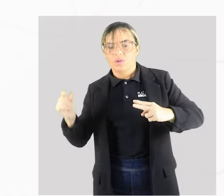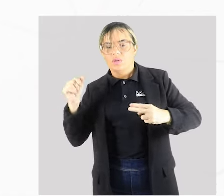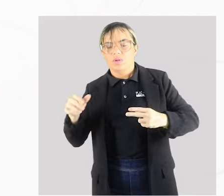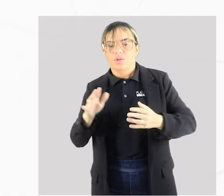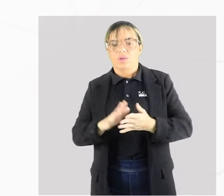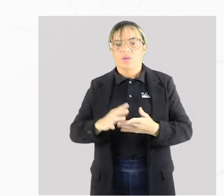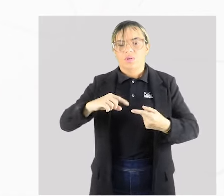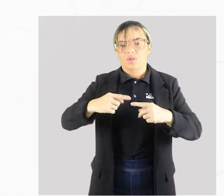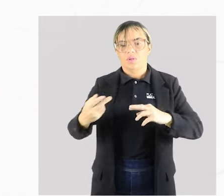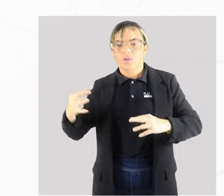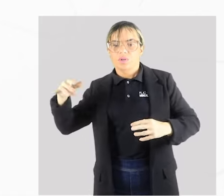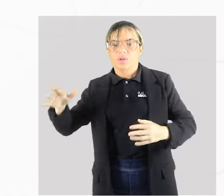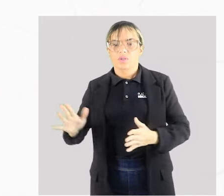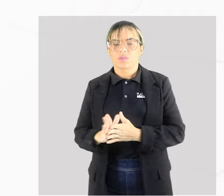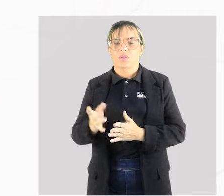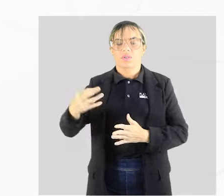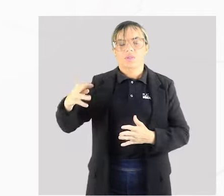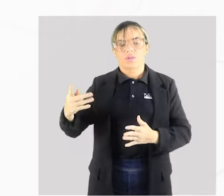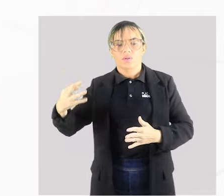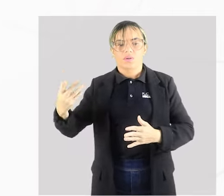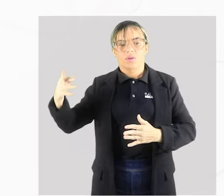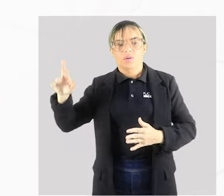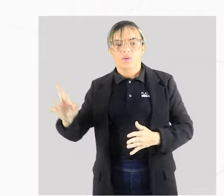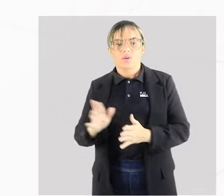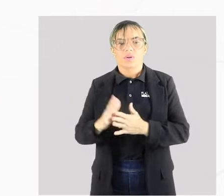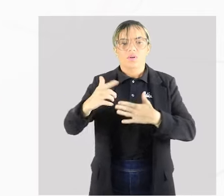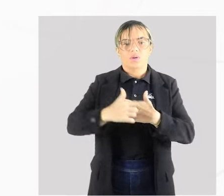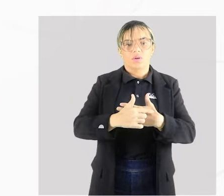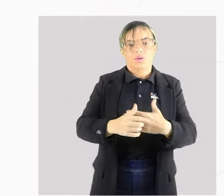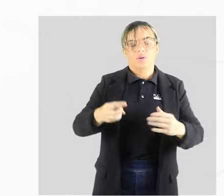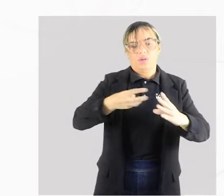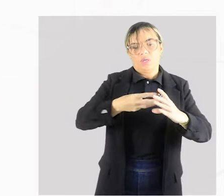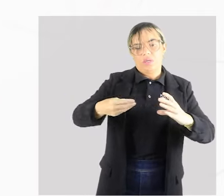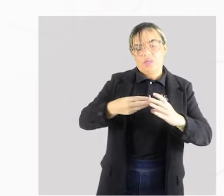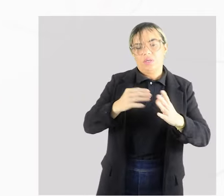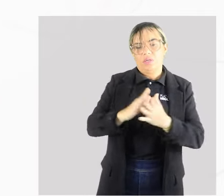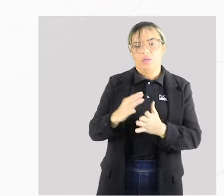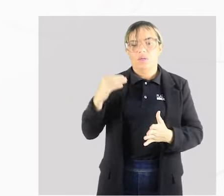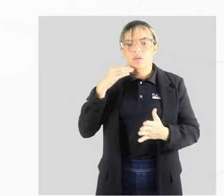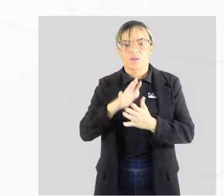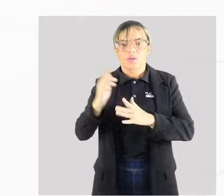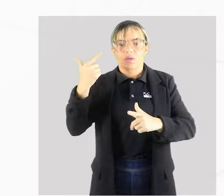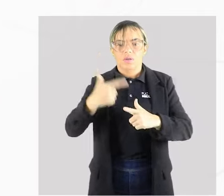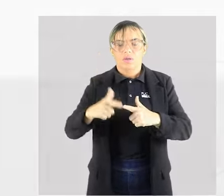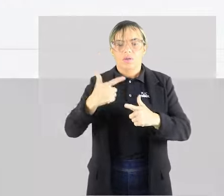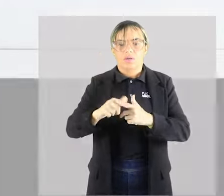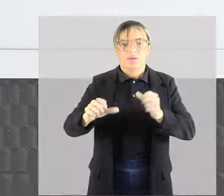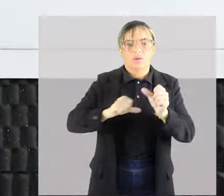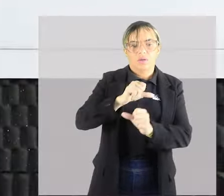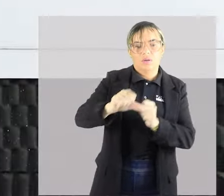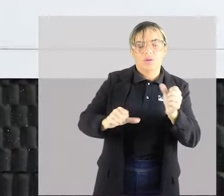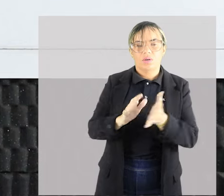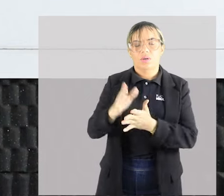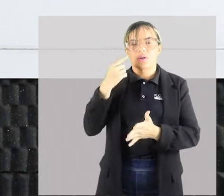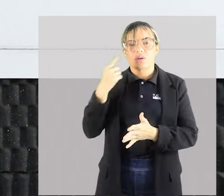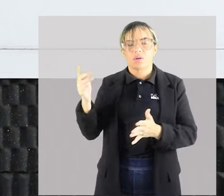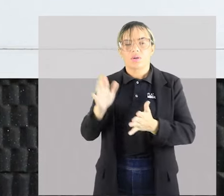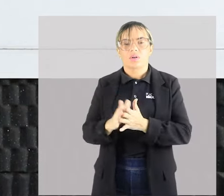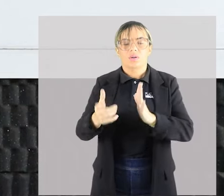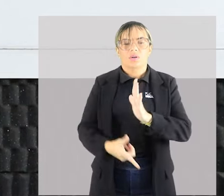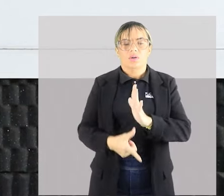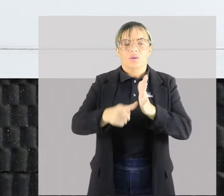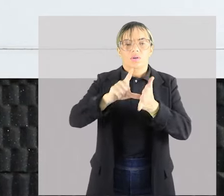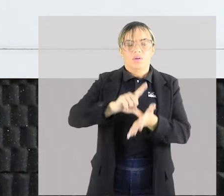transportador a função celular drasticamente foi afetada por essa mutação será então o que que a gente já falou né